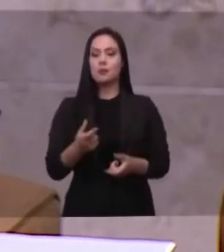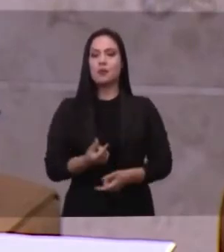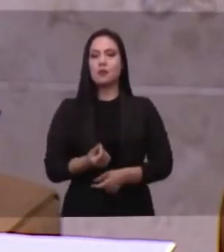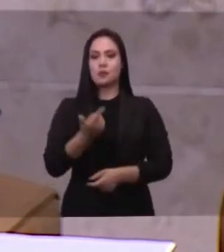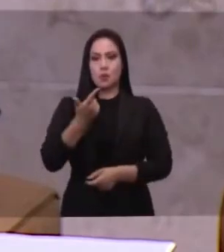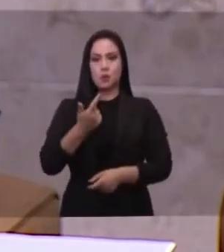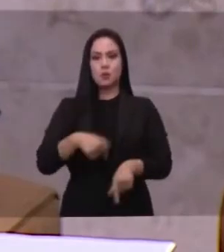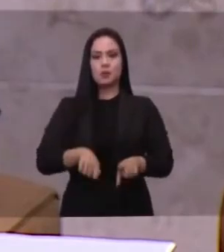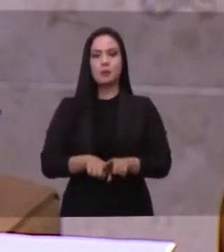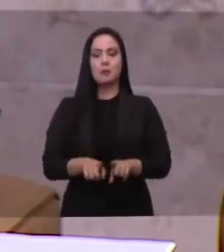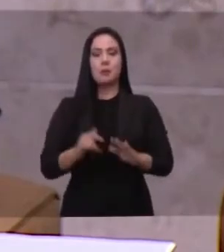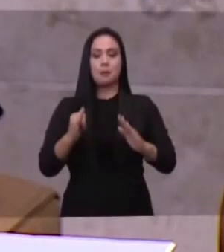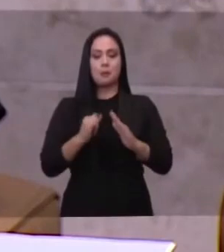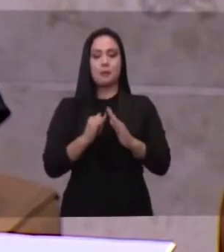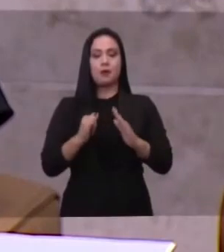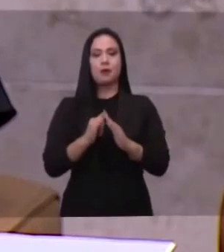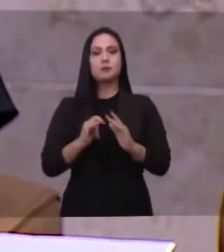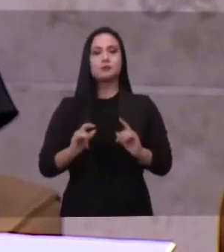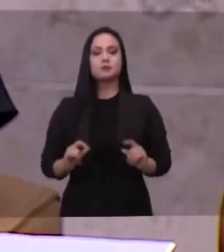financeiro imobiliário,